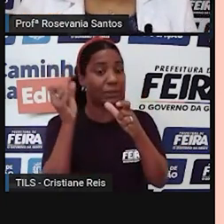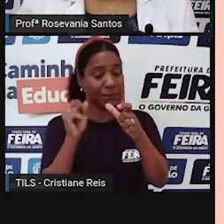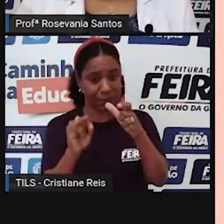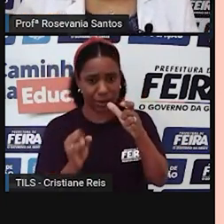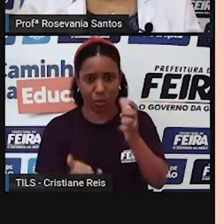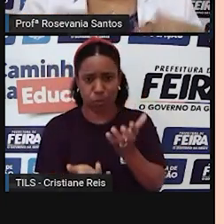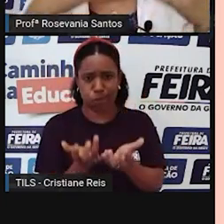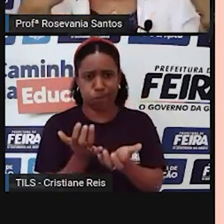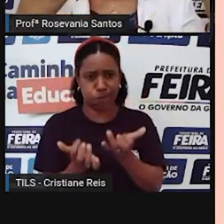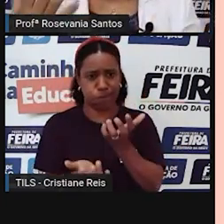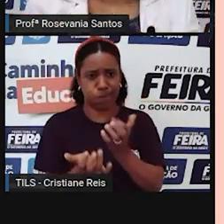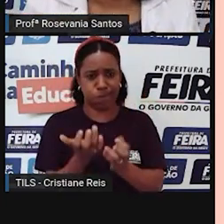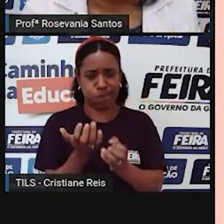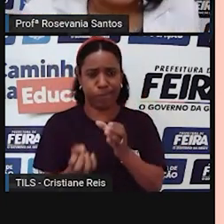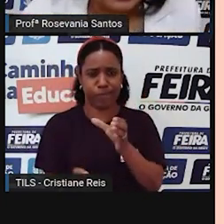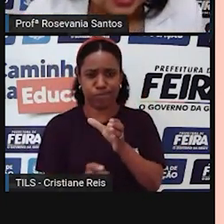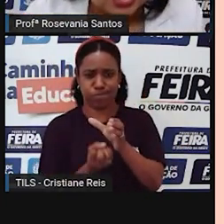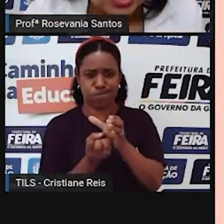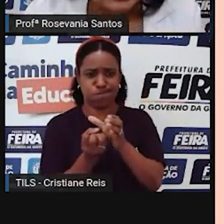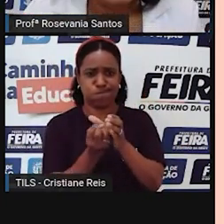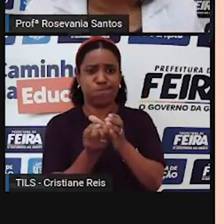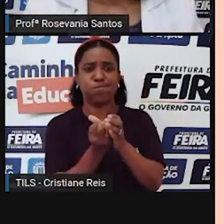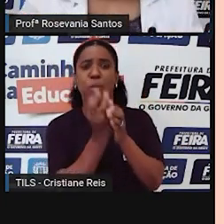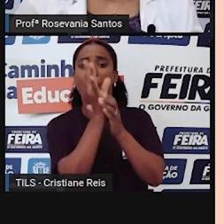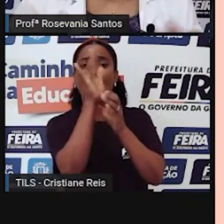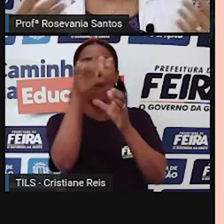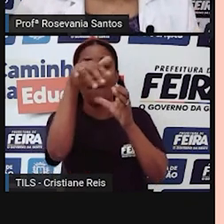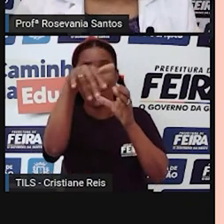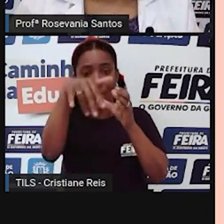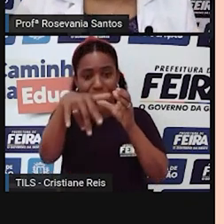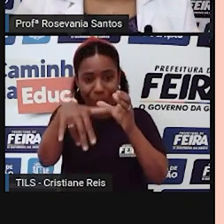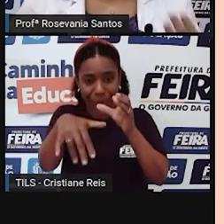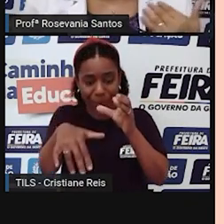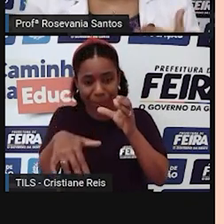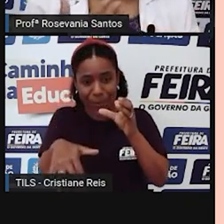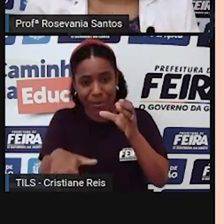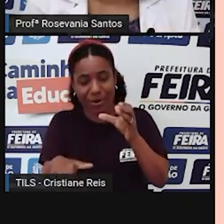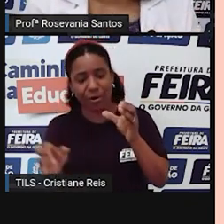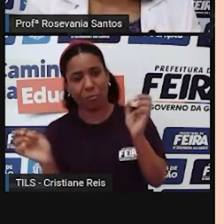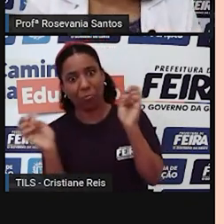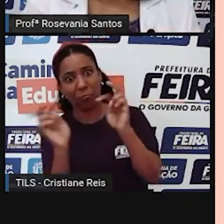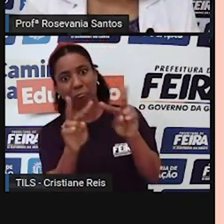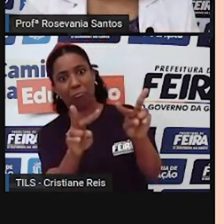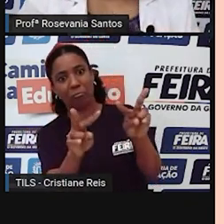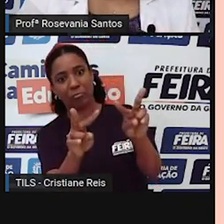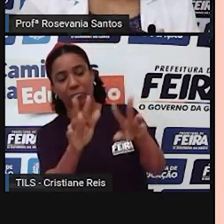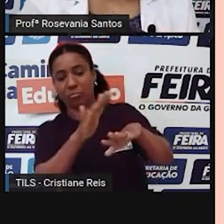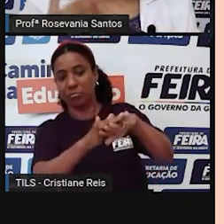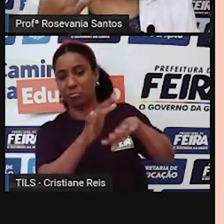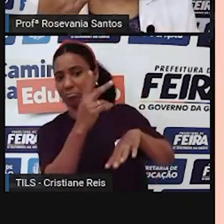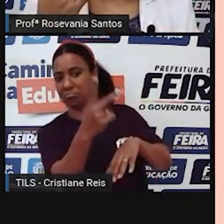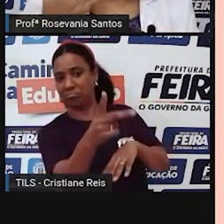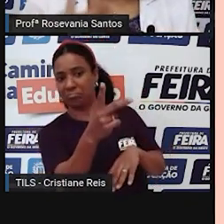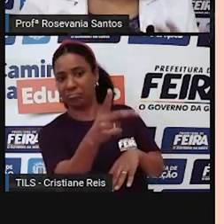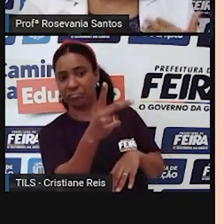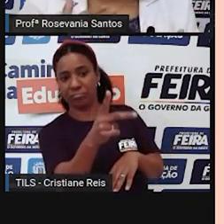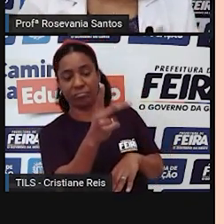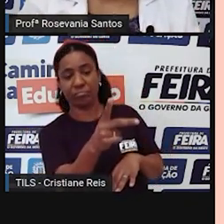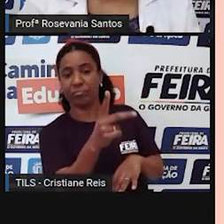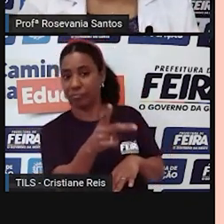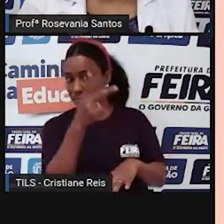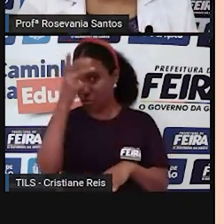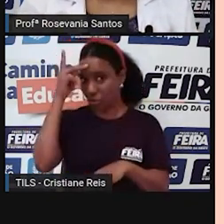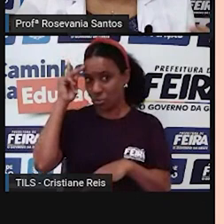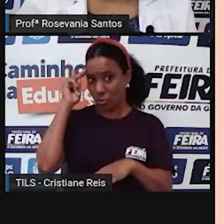erupção vulcânica, também altera a paisagem ali e quem alterou foi a natureza. Só para